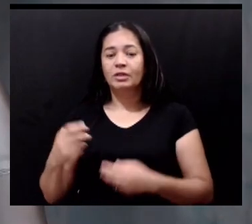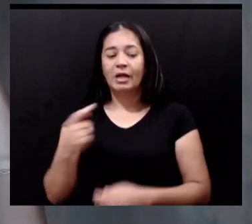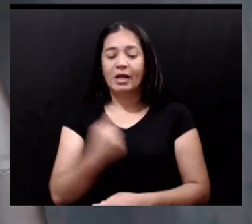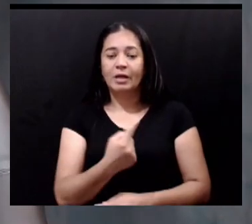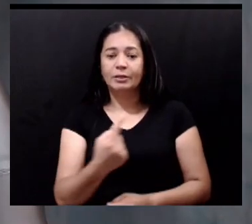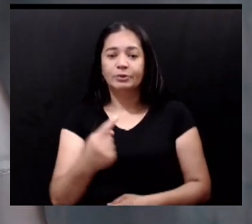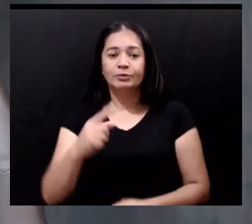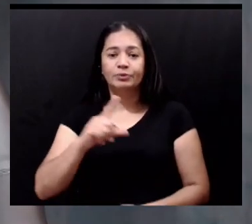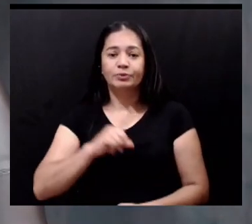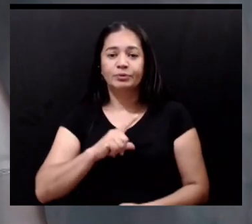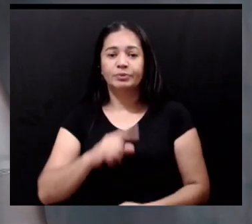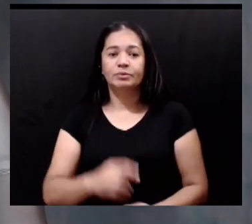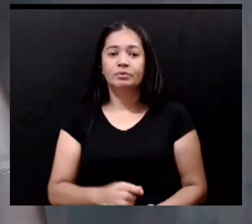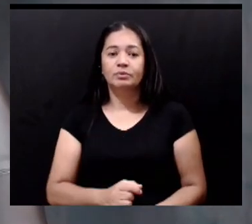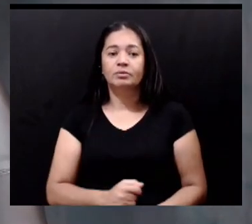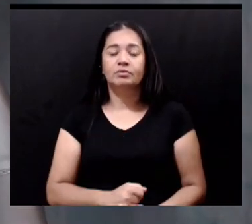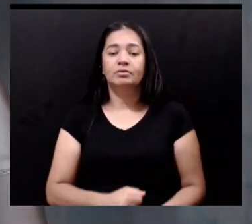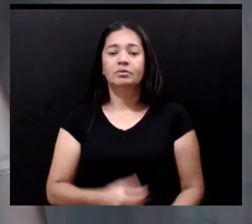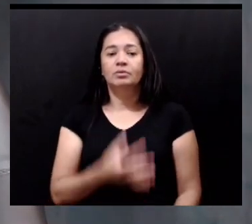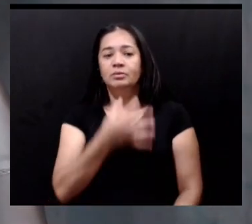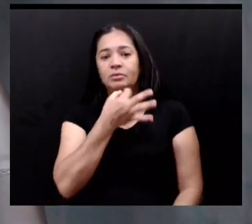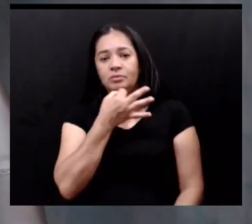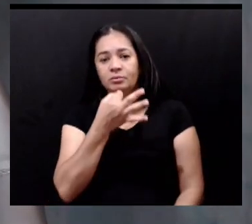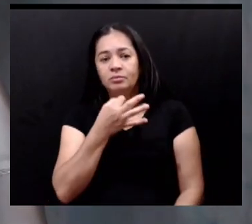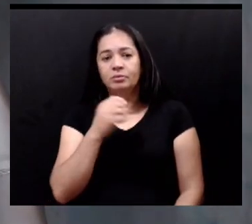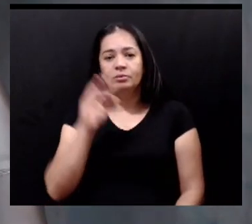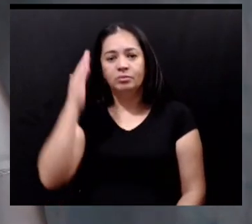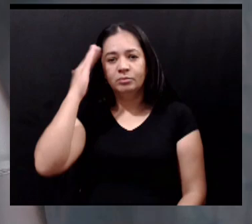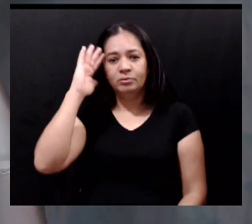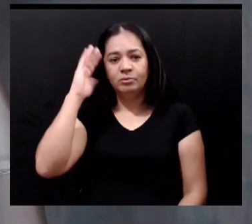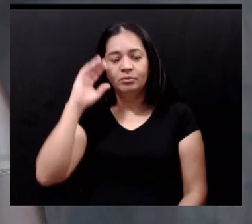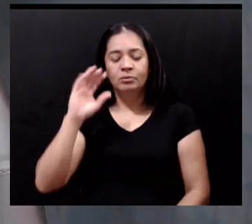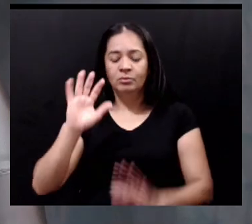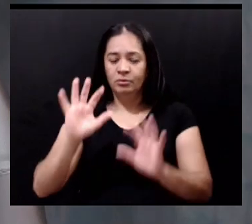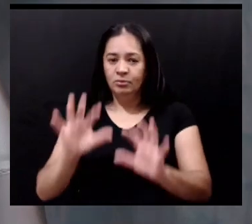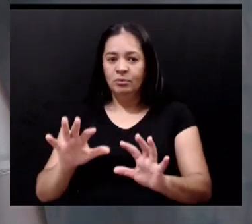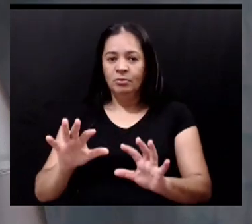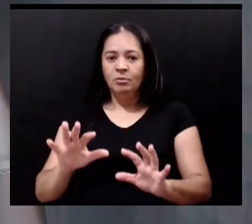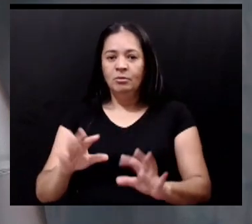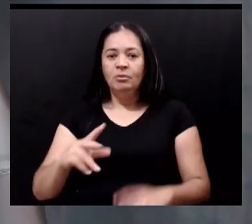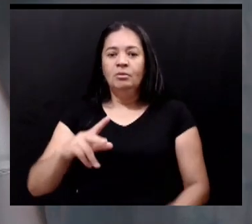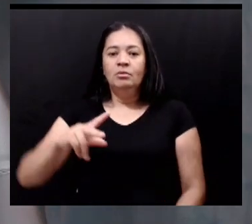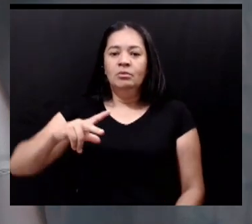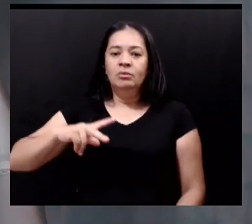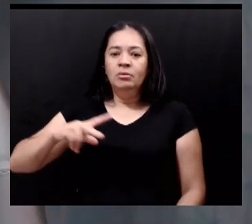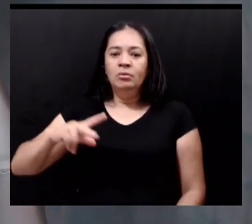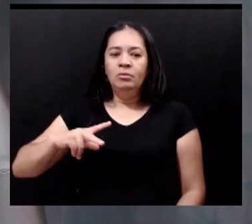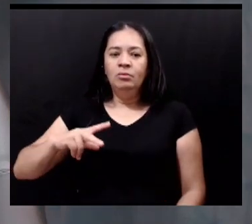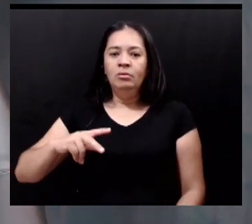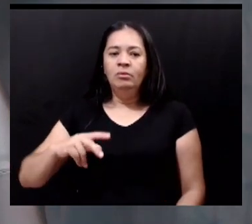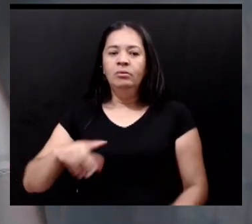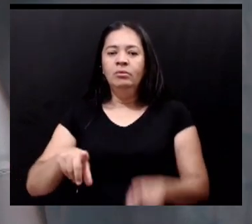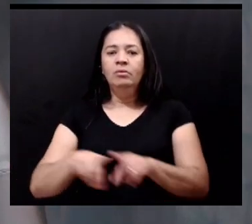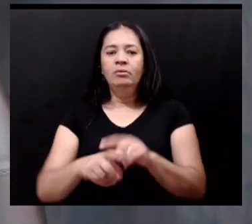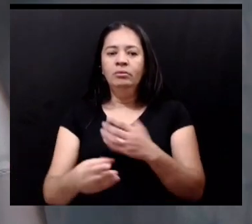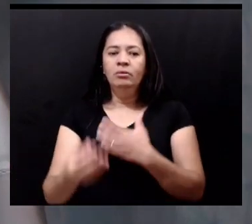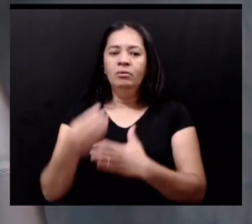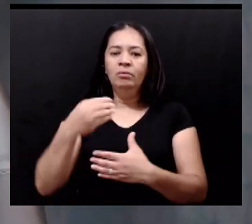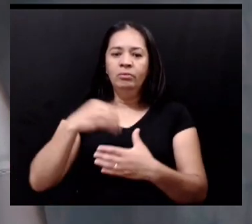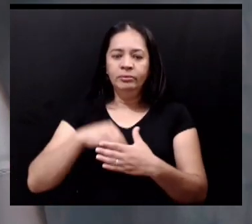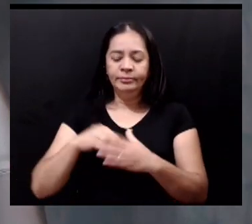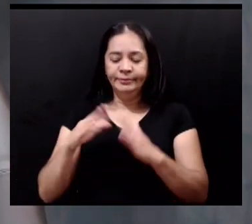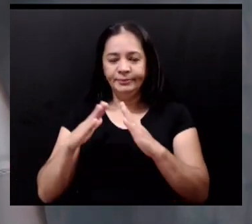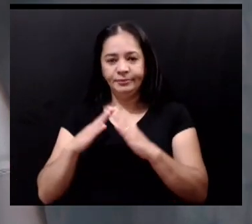eu acho que compreender que isso é algo pessoal e, ao mesmo tempo, vocês estão dentro da mesma casa, né? Então, se